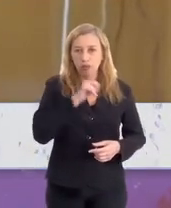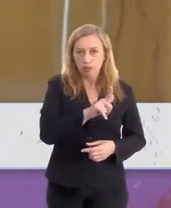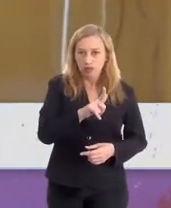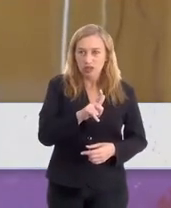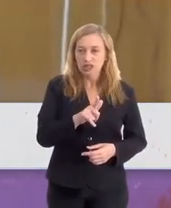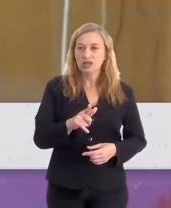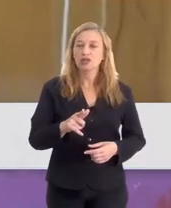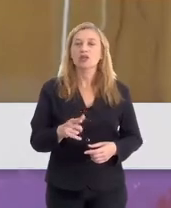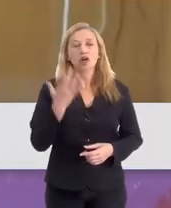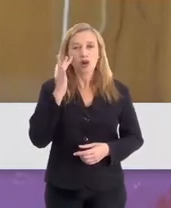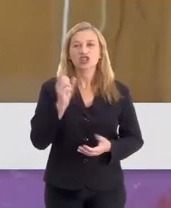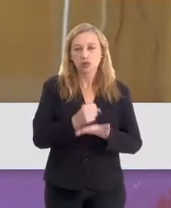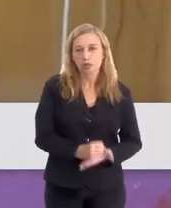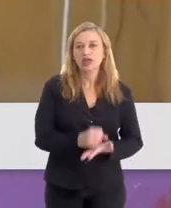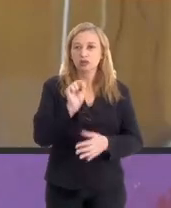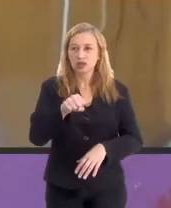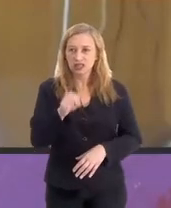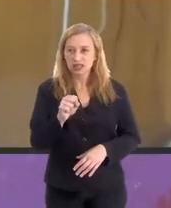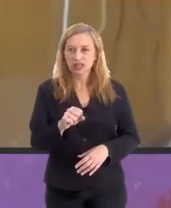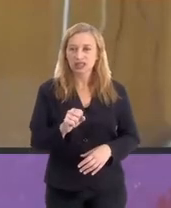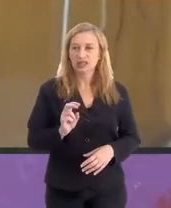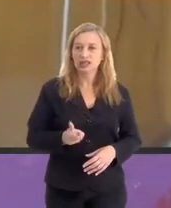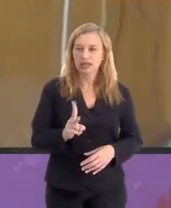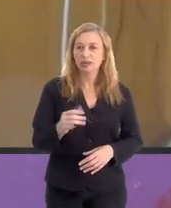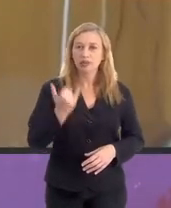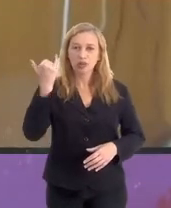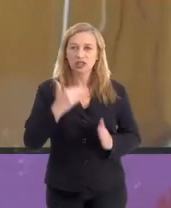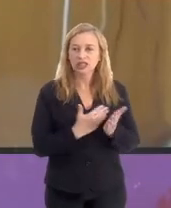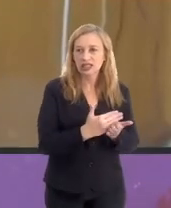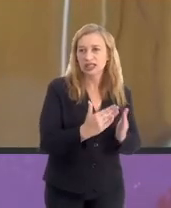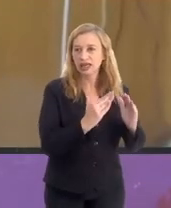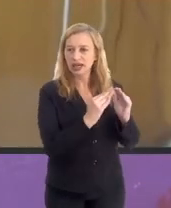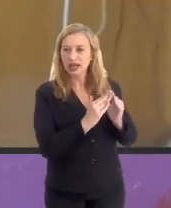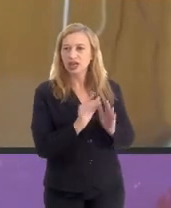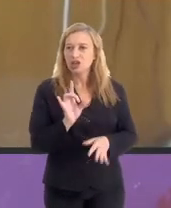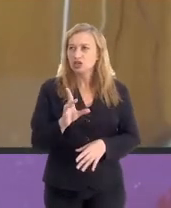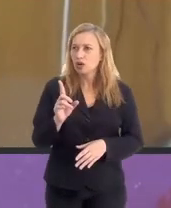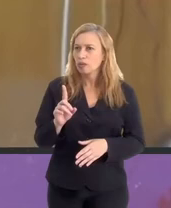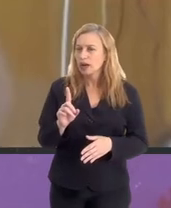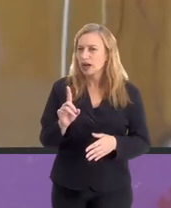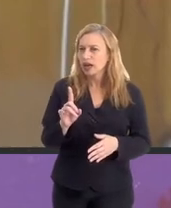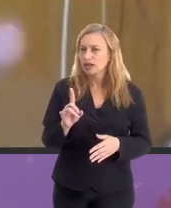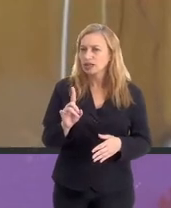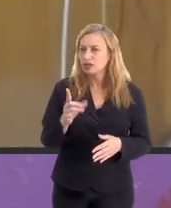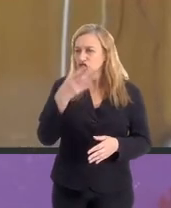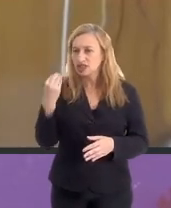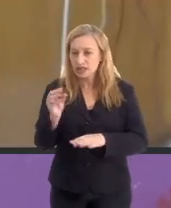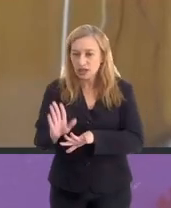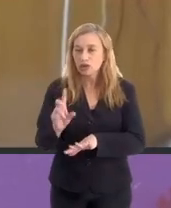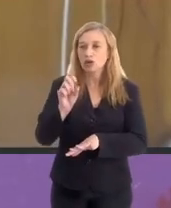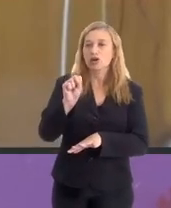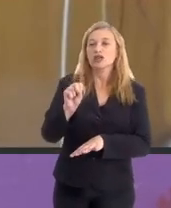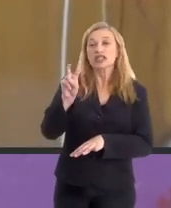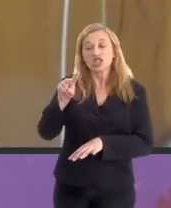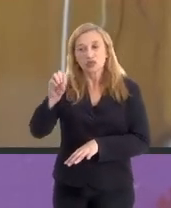depois ir para campeão comércio eu acho I Pedro 5 está em casa sempre muito importante só para não perder um pouco do Fio da meada do que o